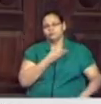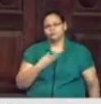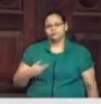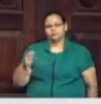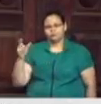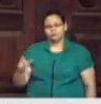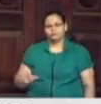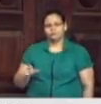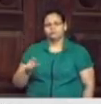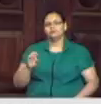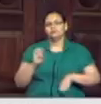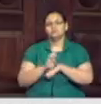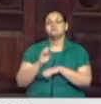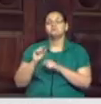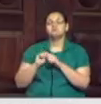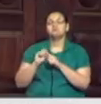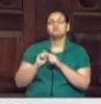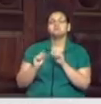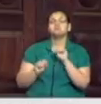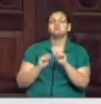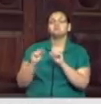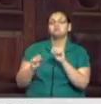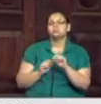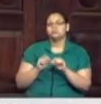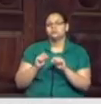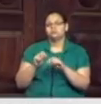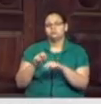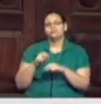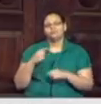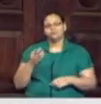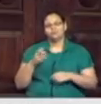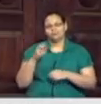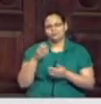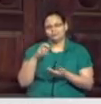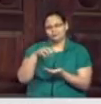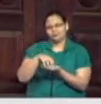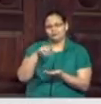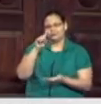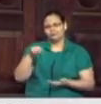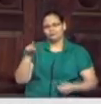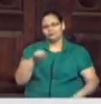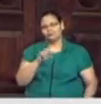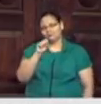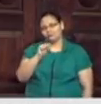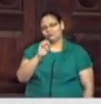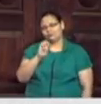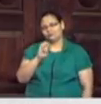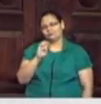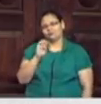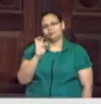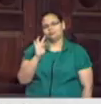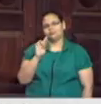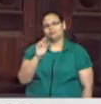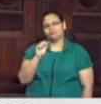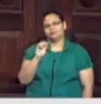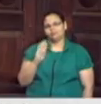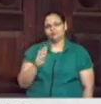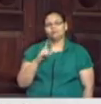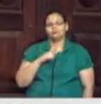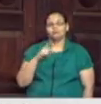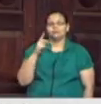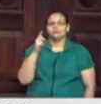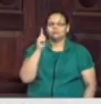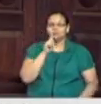estado sobre o que pretende fazer, dada a extinção da CETRAB, com o Conselho Estadual de Economia Solidária, e além disso, há vitórias